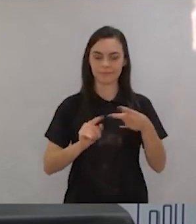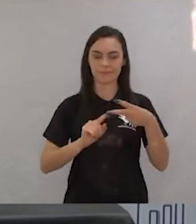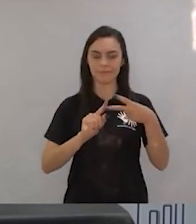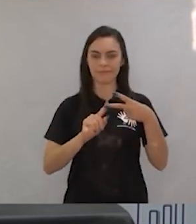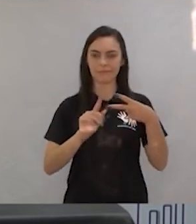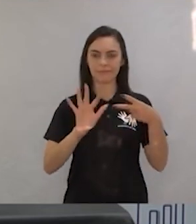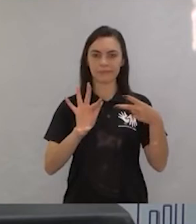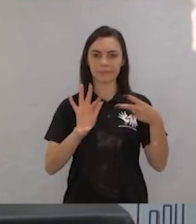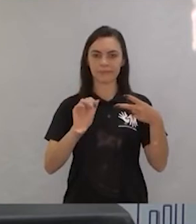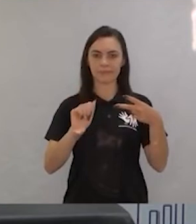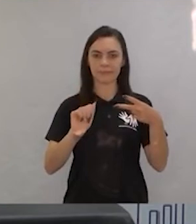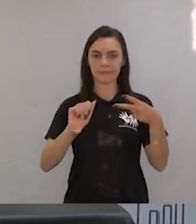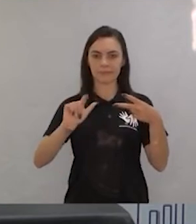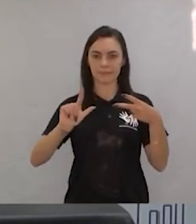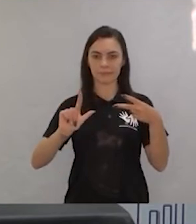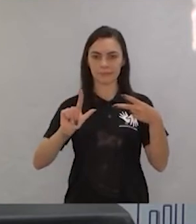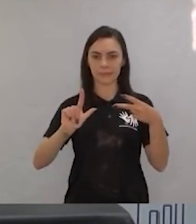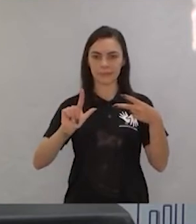sílaba.